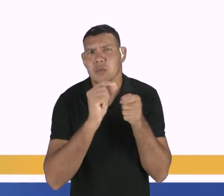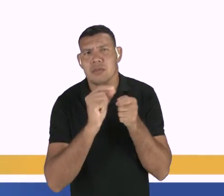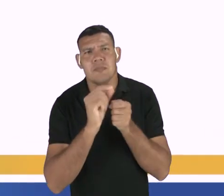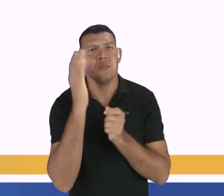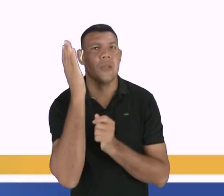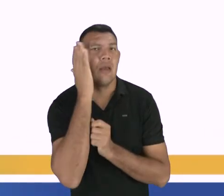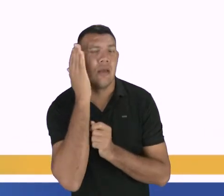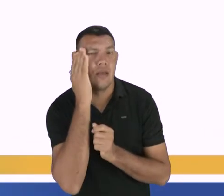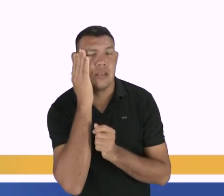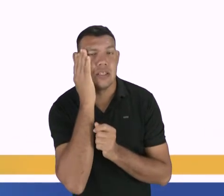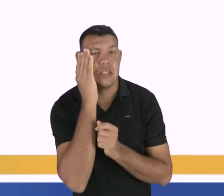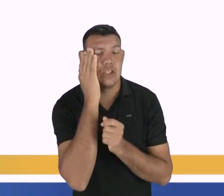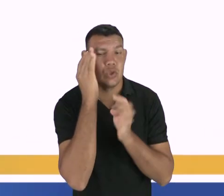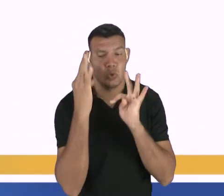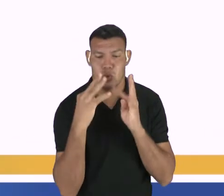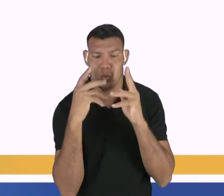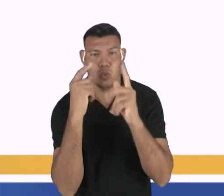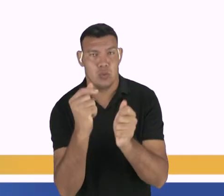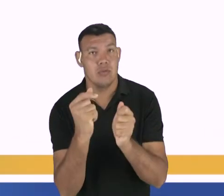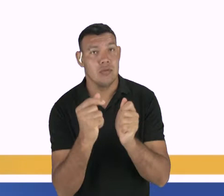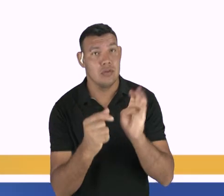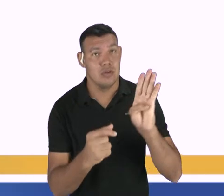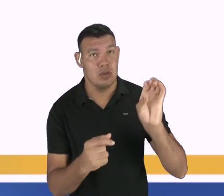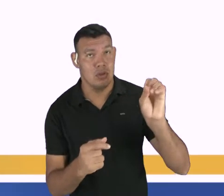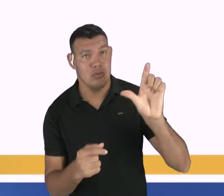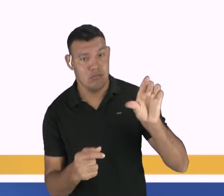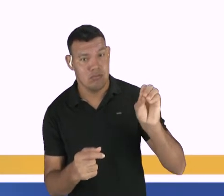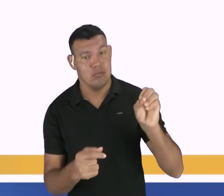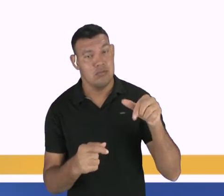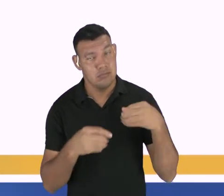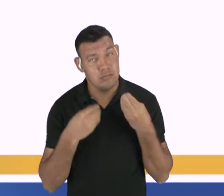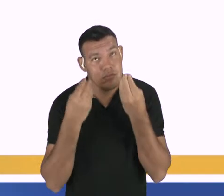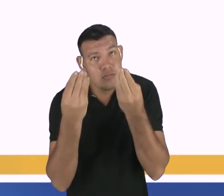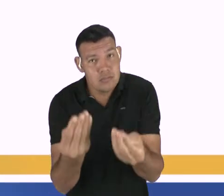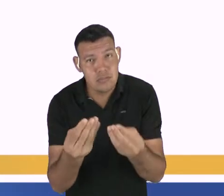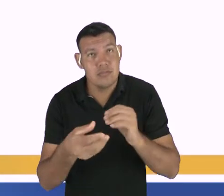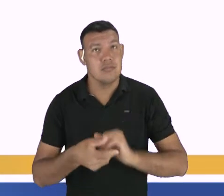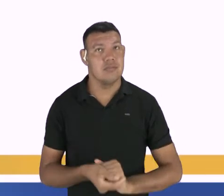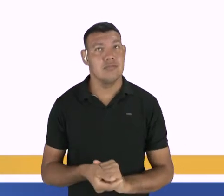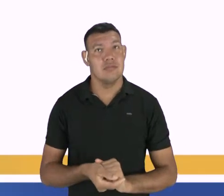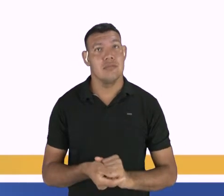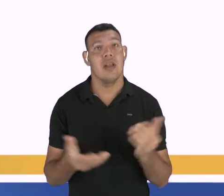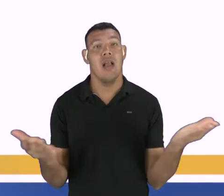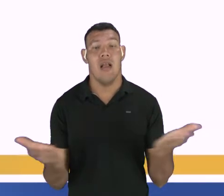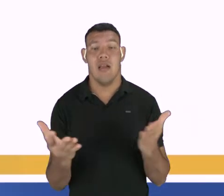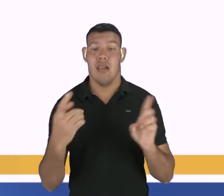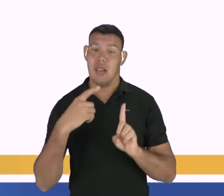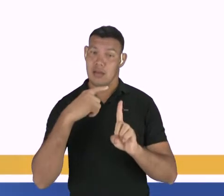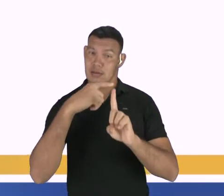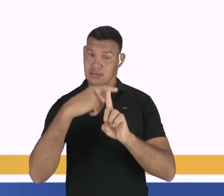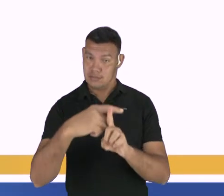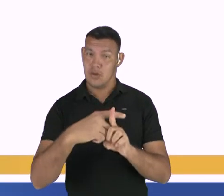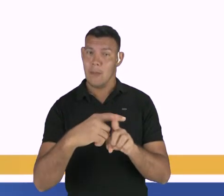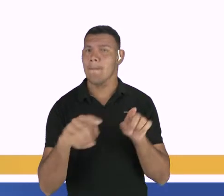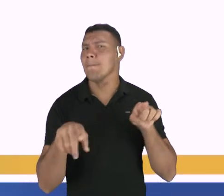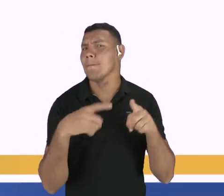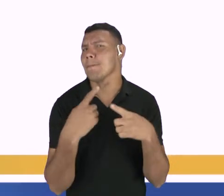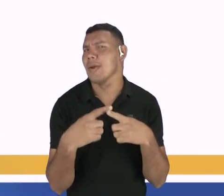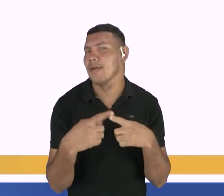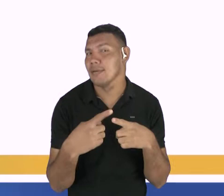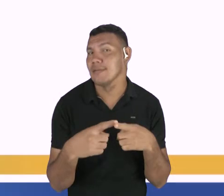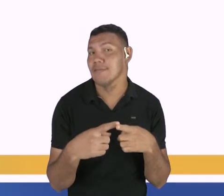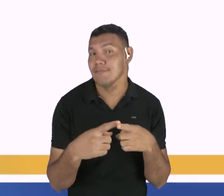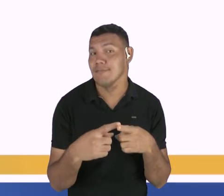no total quantas partes do bolo foram servidas? Aí, no caso, vai ser uma adição, né? Por quê? Porque